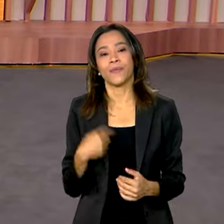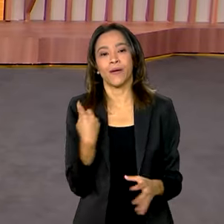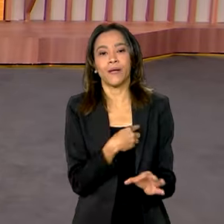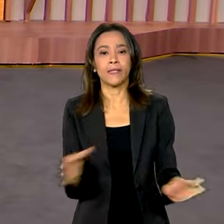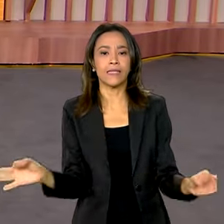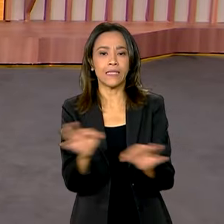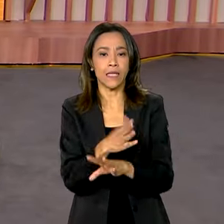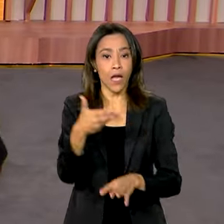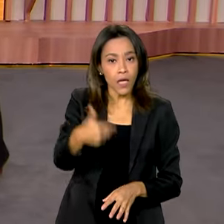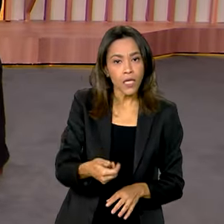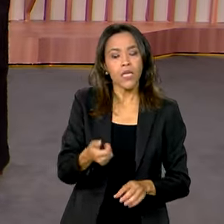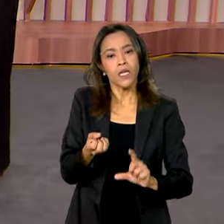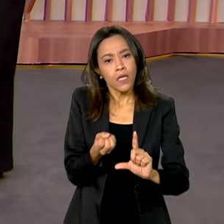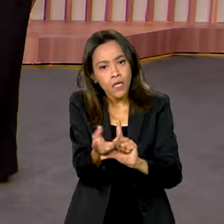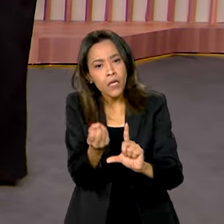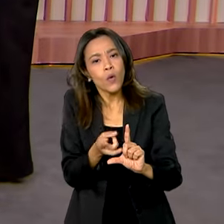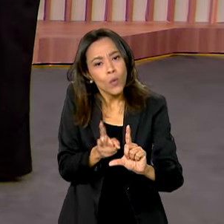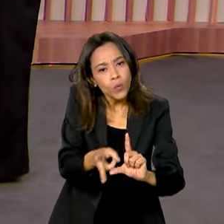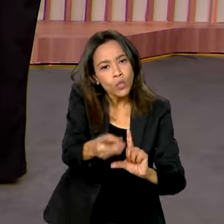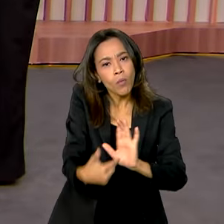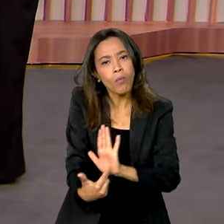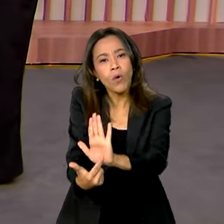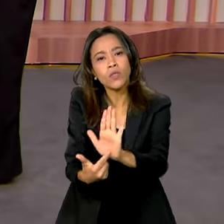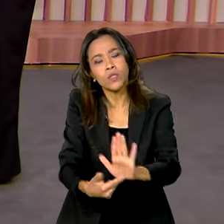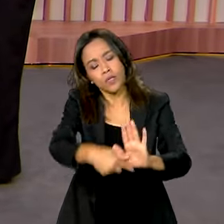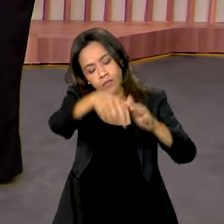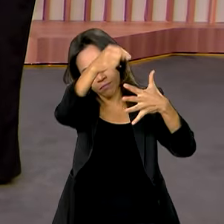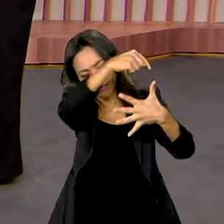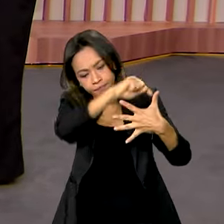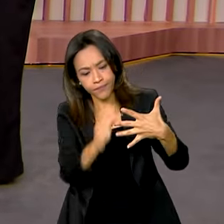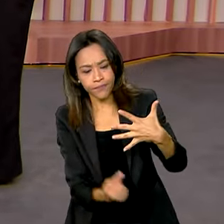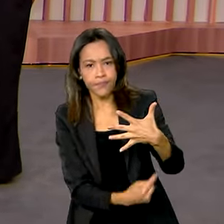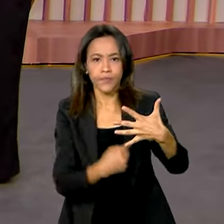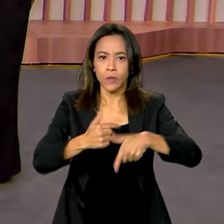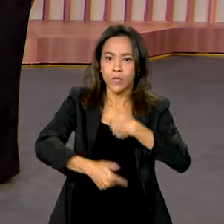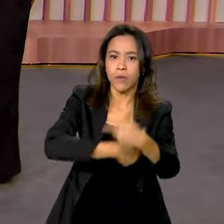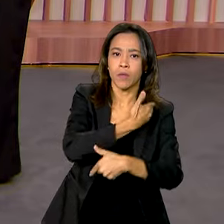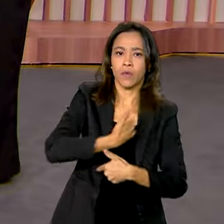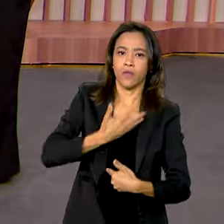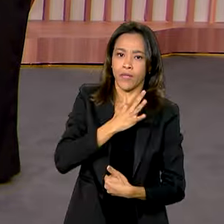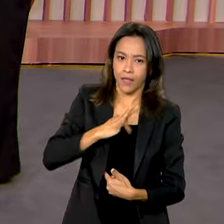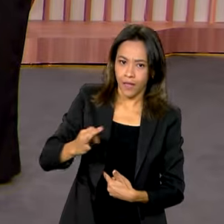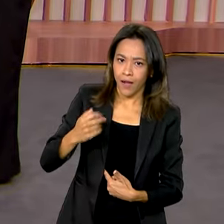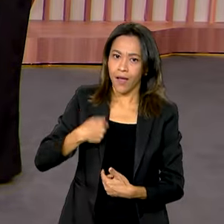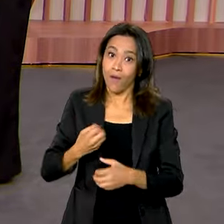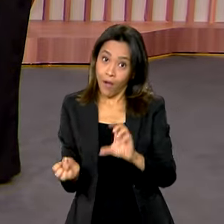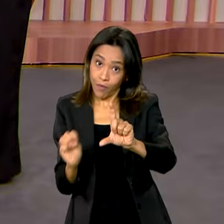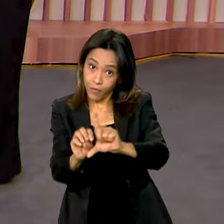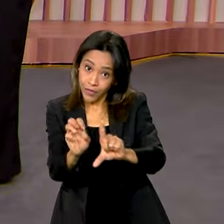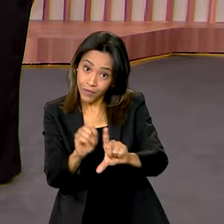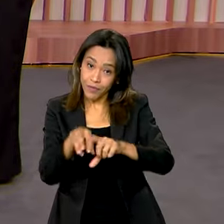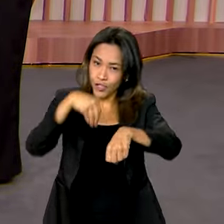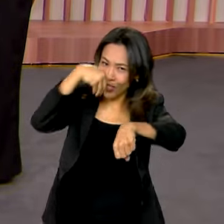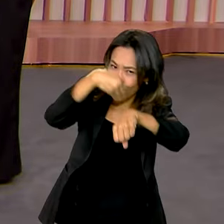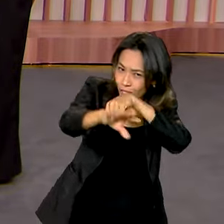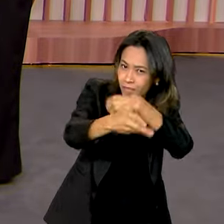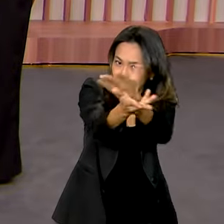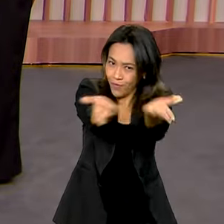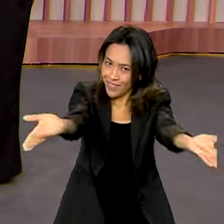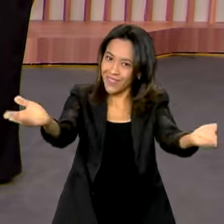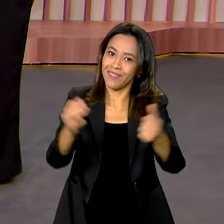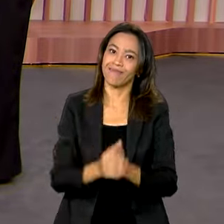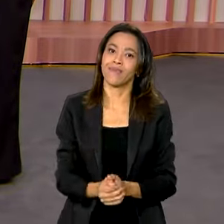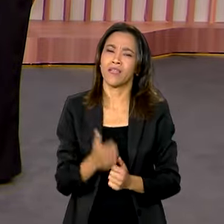Mas o Canal Gov segue com a programação, mostrando todas as ações do governo federal, com eventos ao vivo, dicas e serviços para você, cidadão.